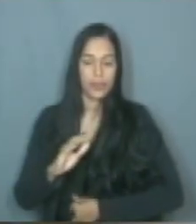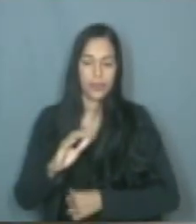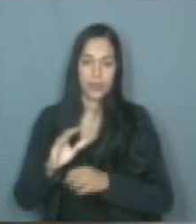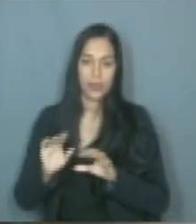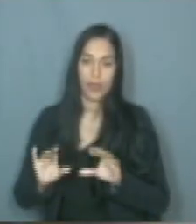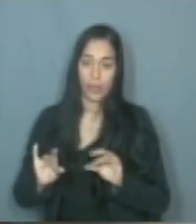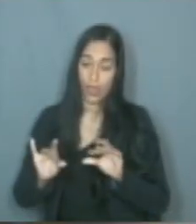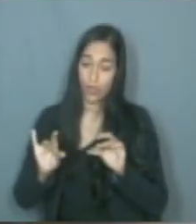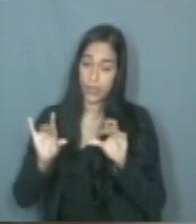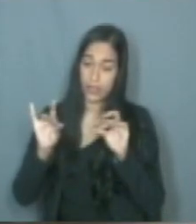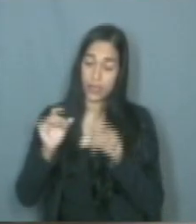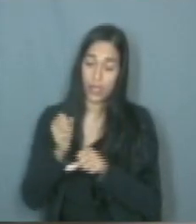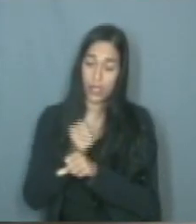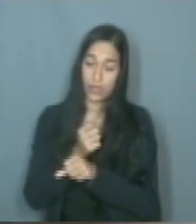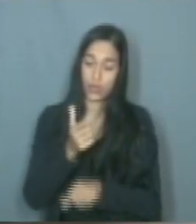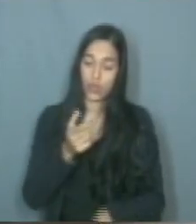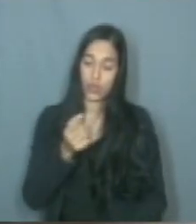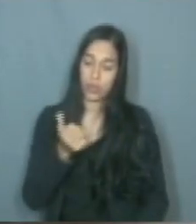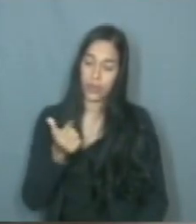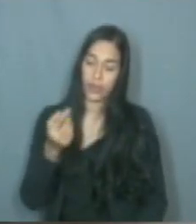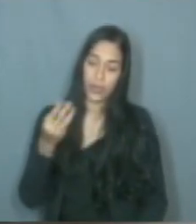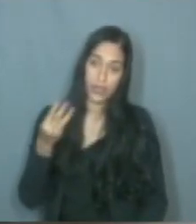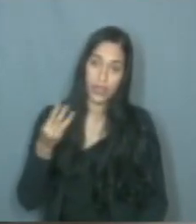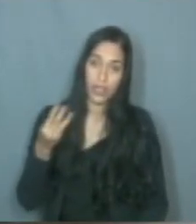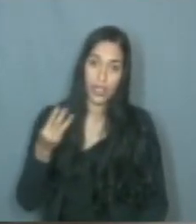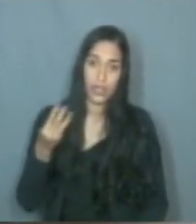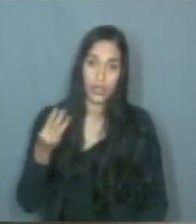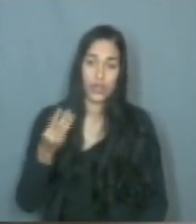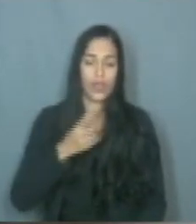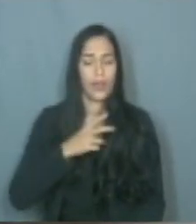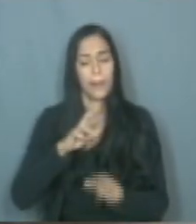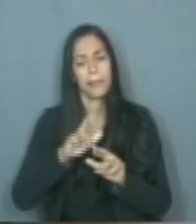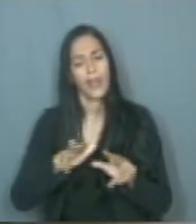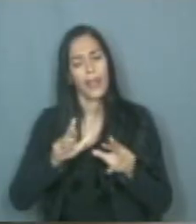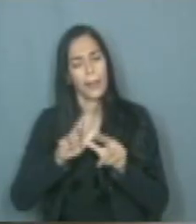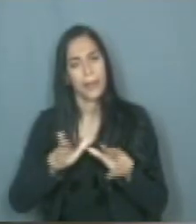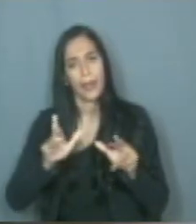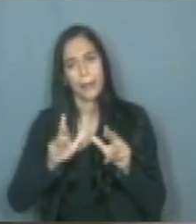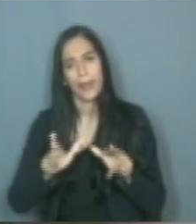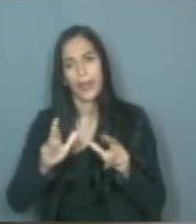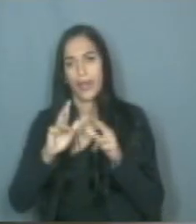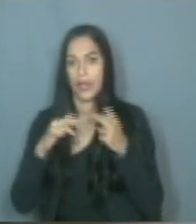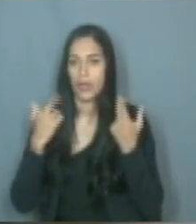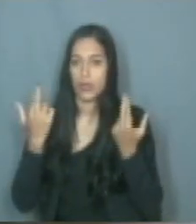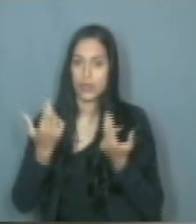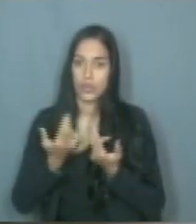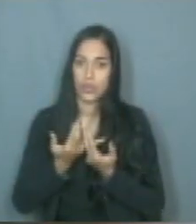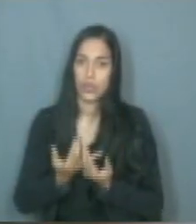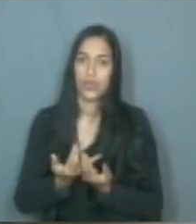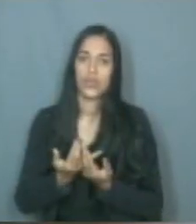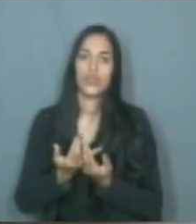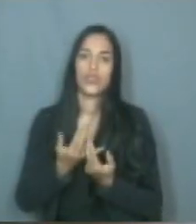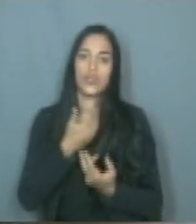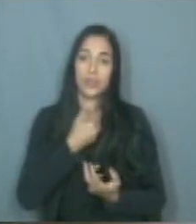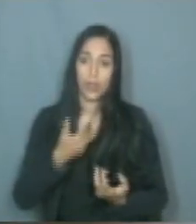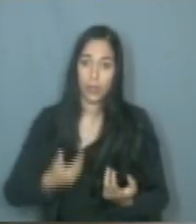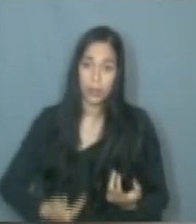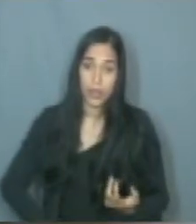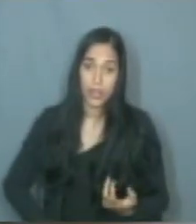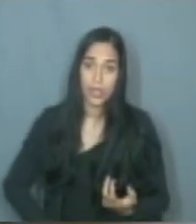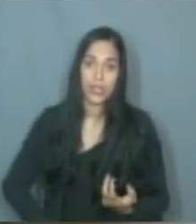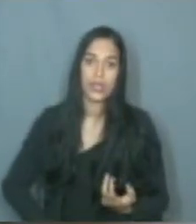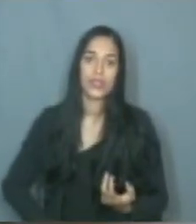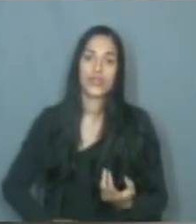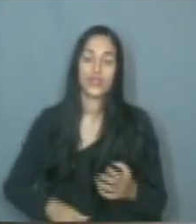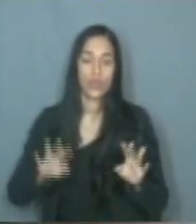especial, no ano de 2023, nós realizamos diversas reuniões e audiências públicas com